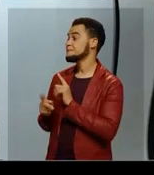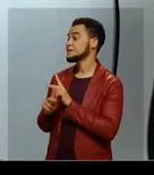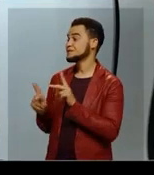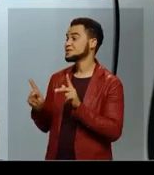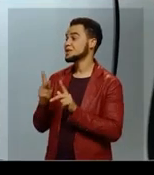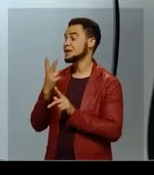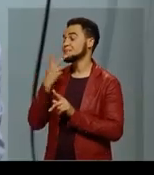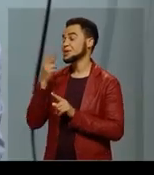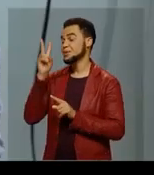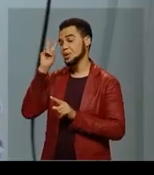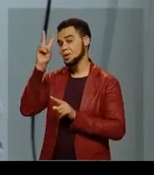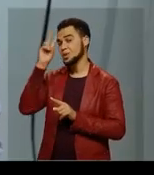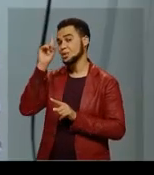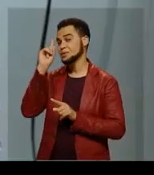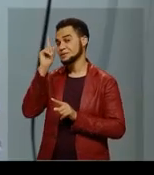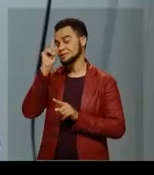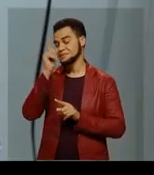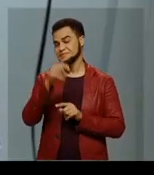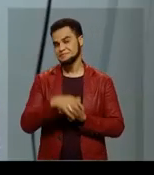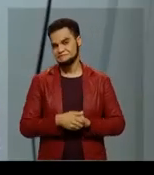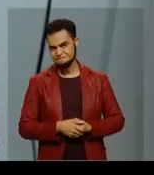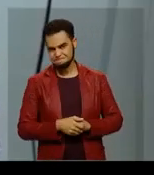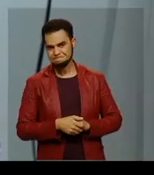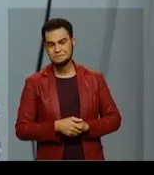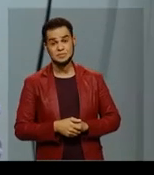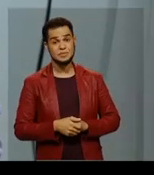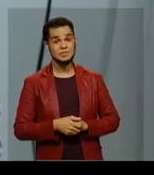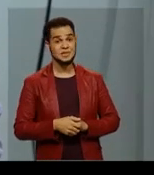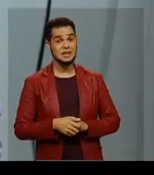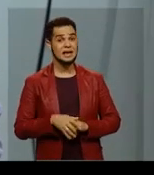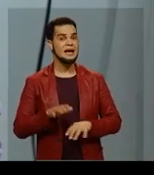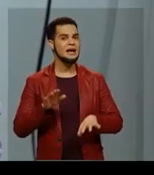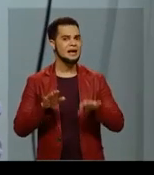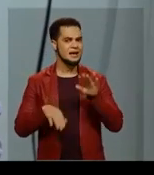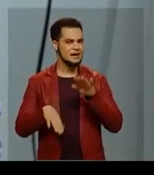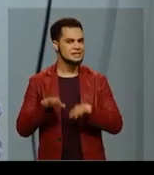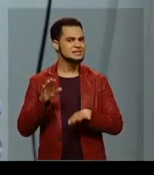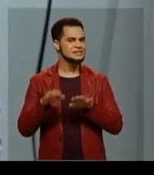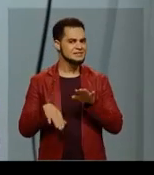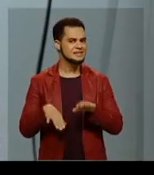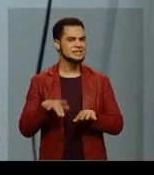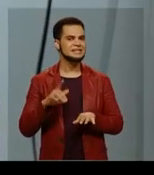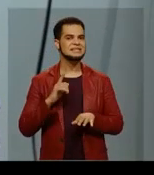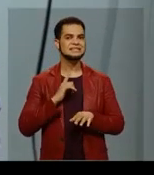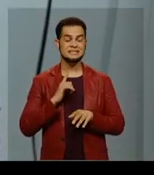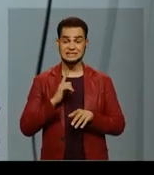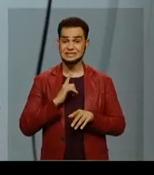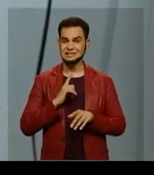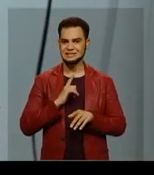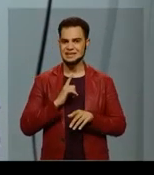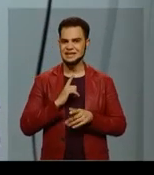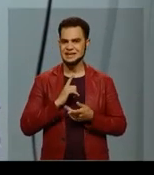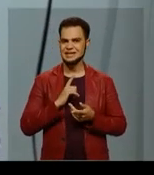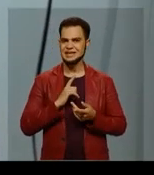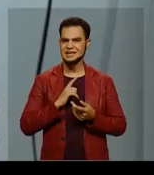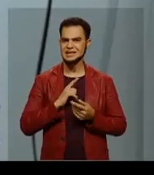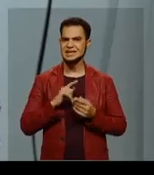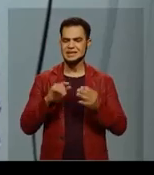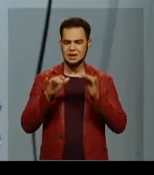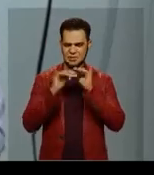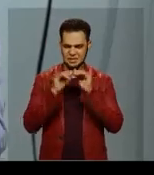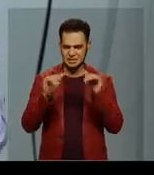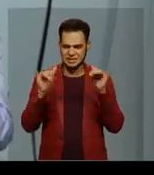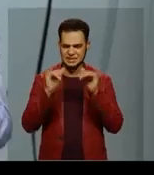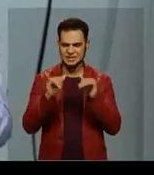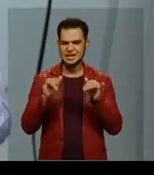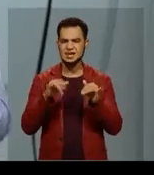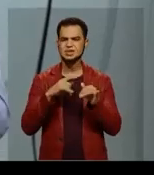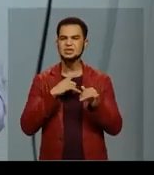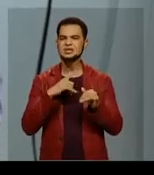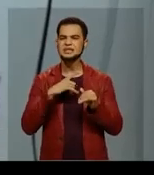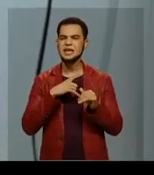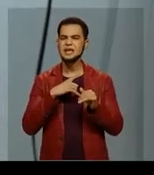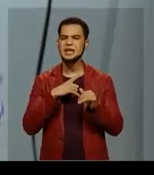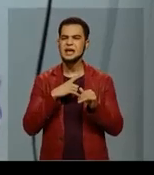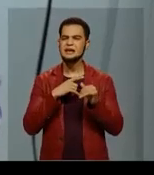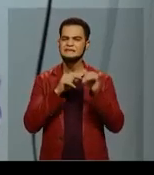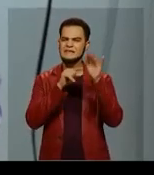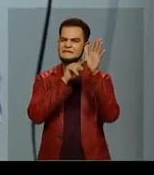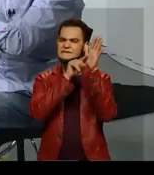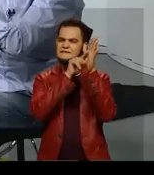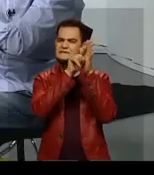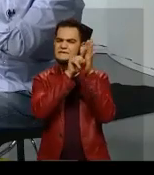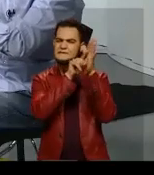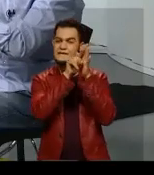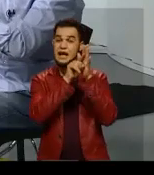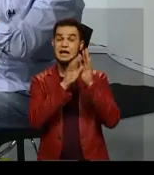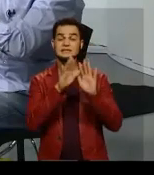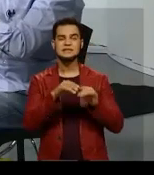da ambiguidade, às vezes a publicidade explora a ambiguidade. Explora a palavra de Deus, é um anúncio, tirinha e